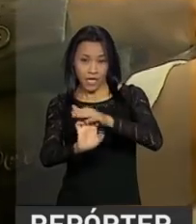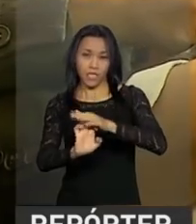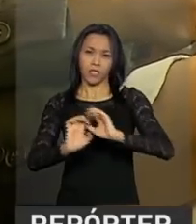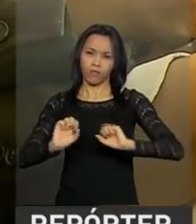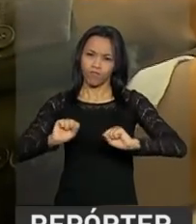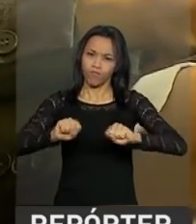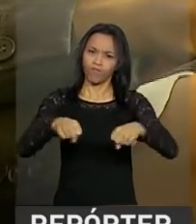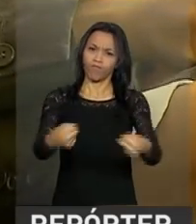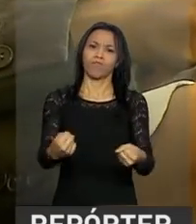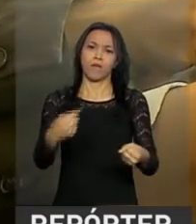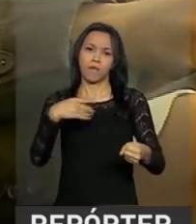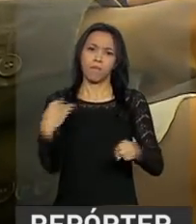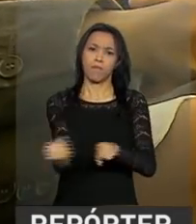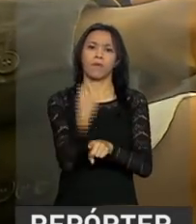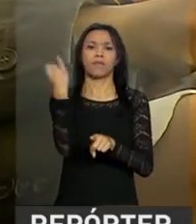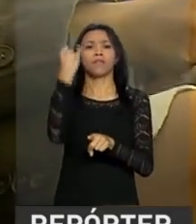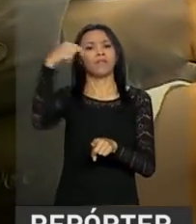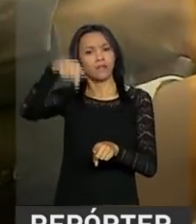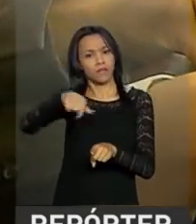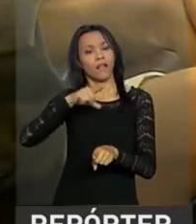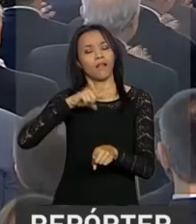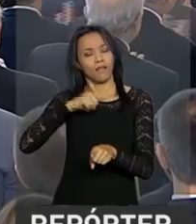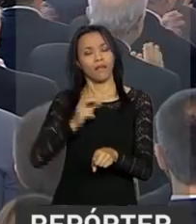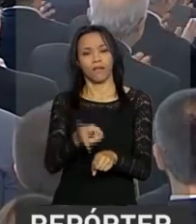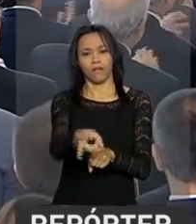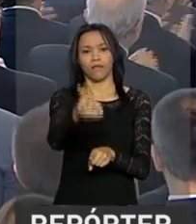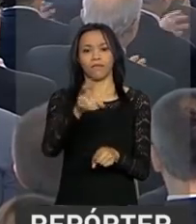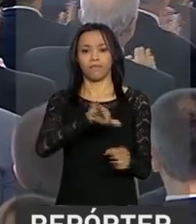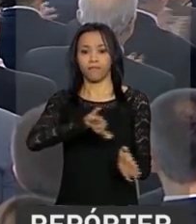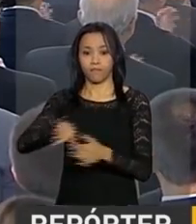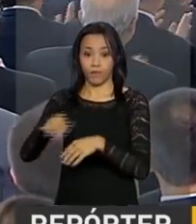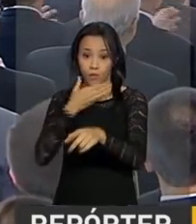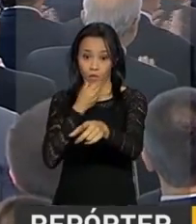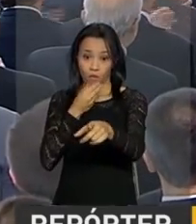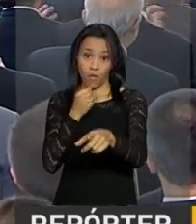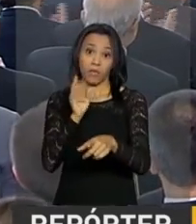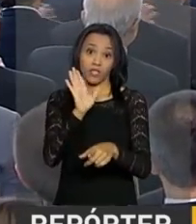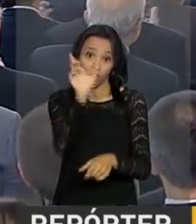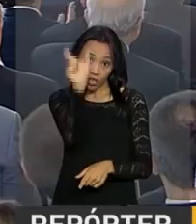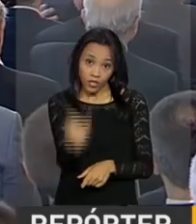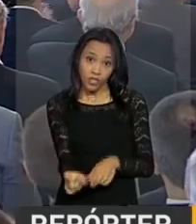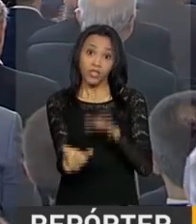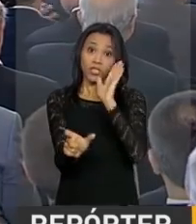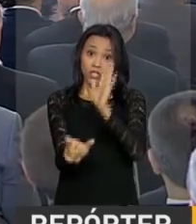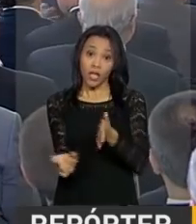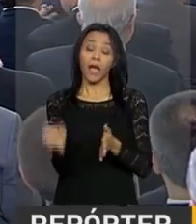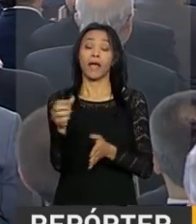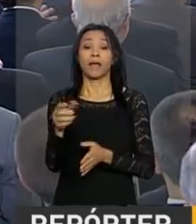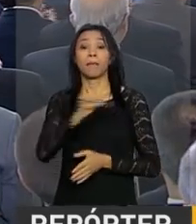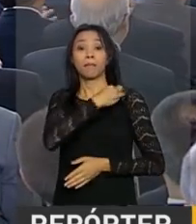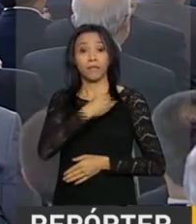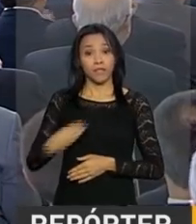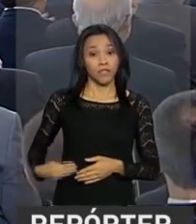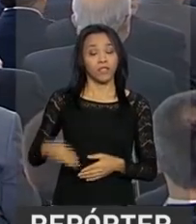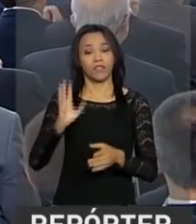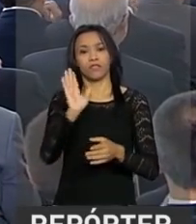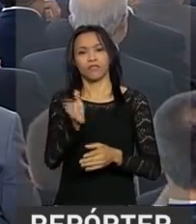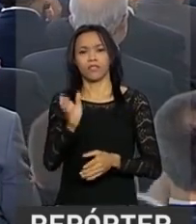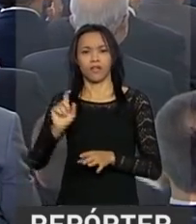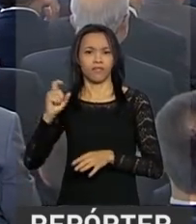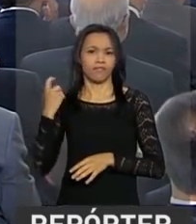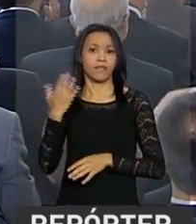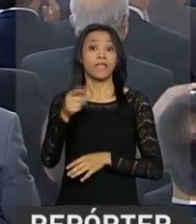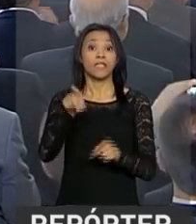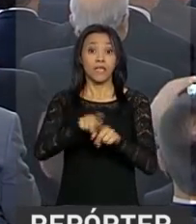papel, a relevância e a importância que ela sempre teve. Pedro Parente já foi ministro de Estado e representante do Conselho de Administração